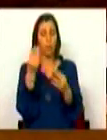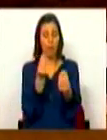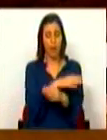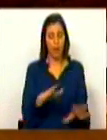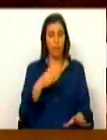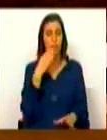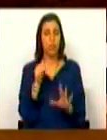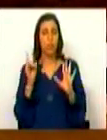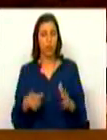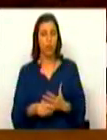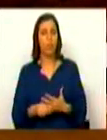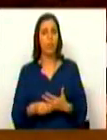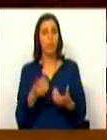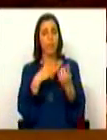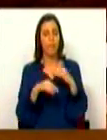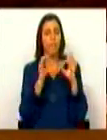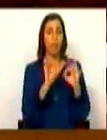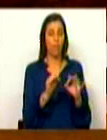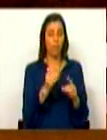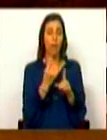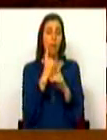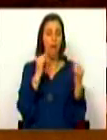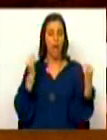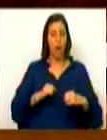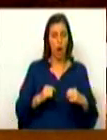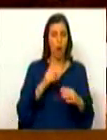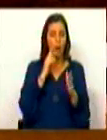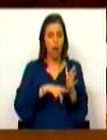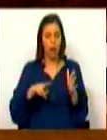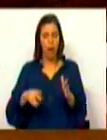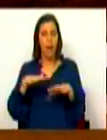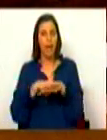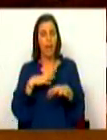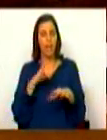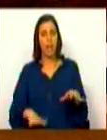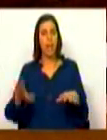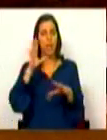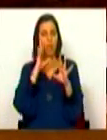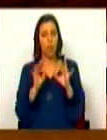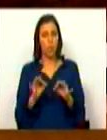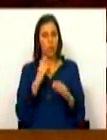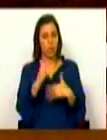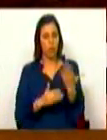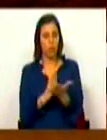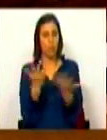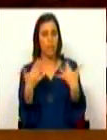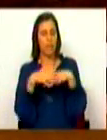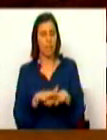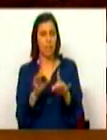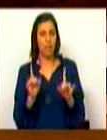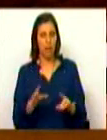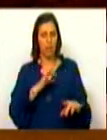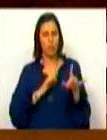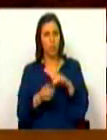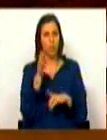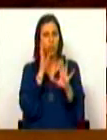crianças e jovens. Evolução favorável do número de acordos e camas contratadas na Rede Nacional de Cuidados Continuados Integrados.